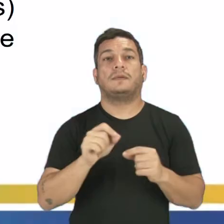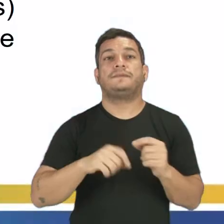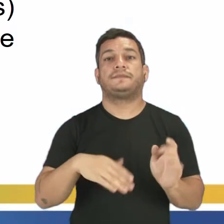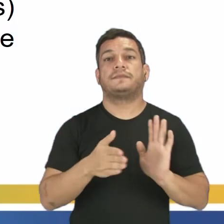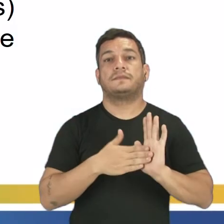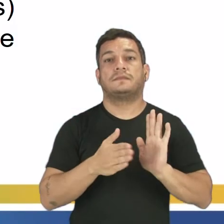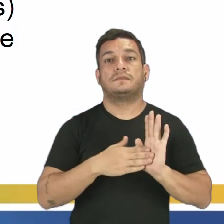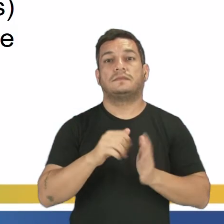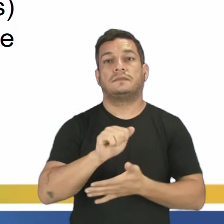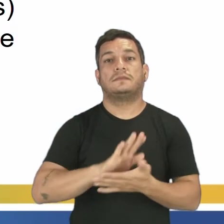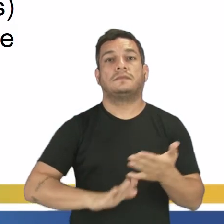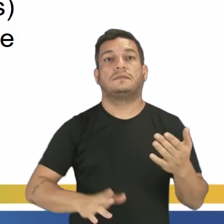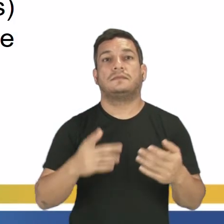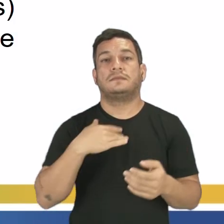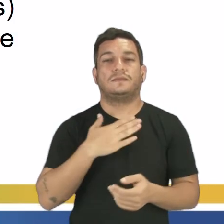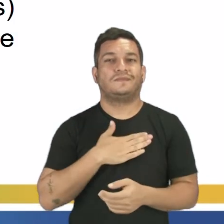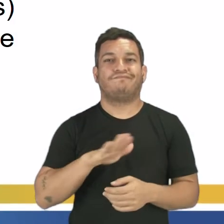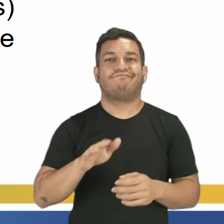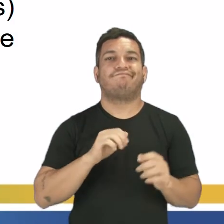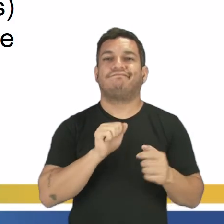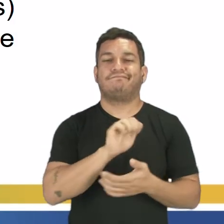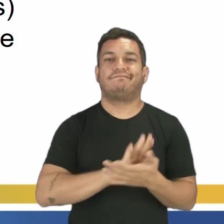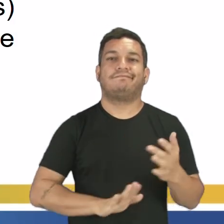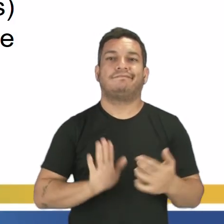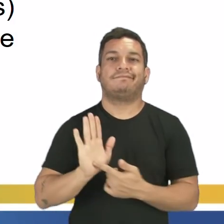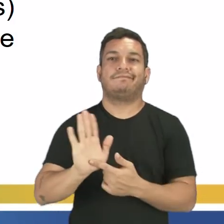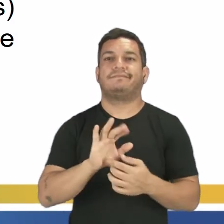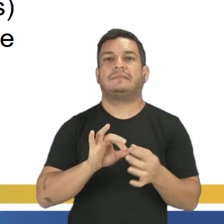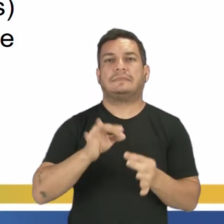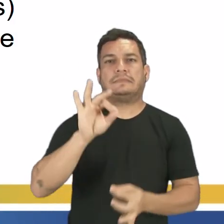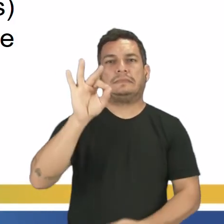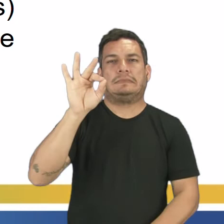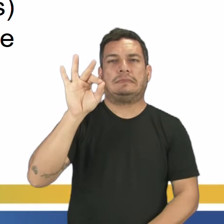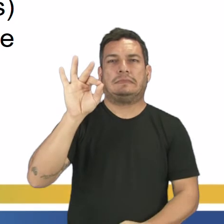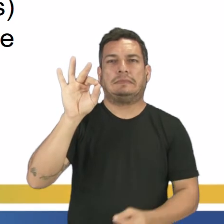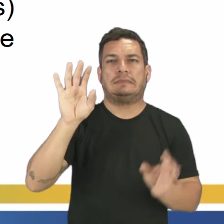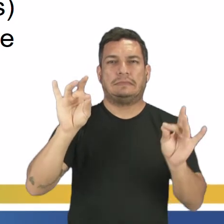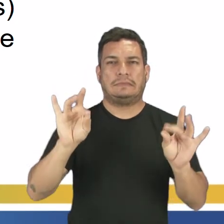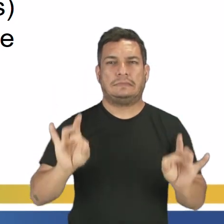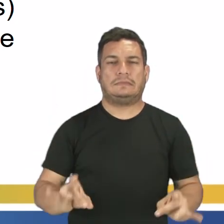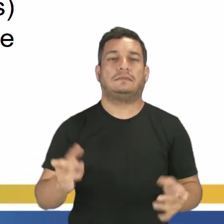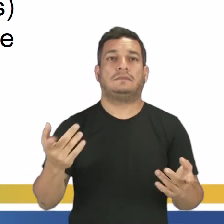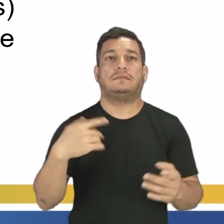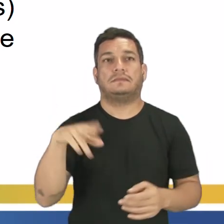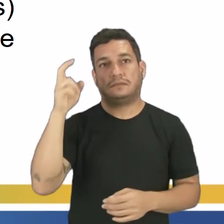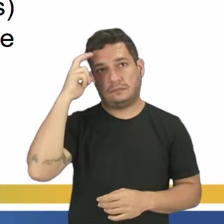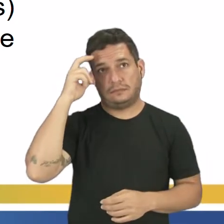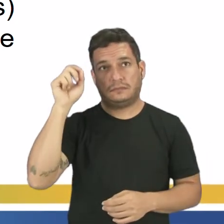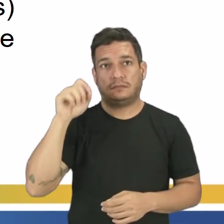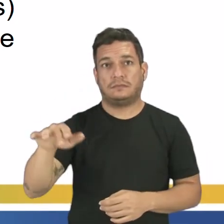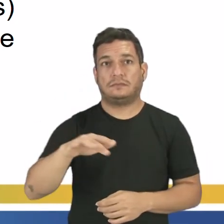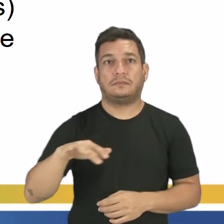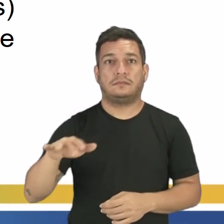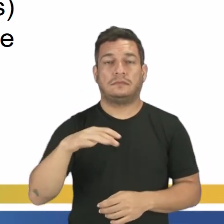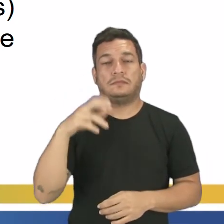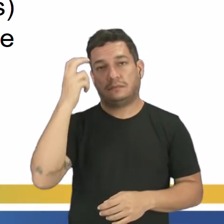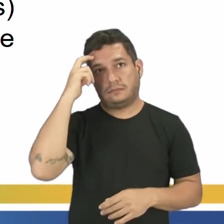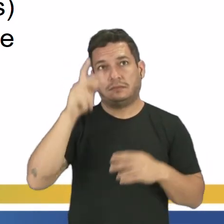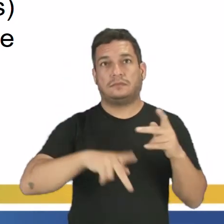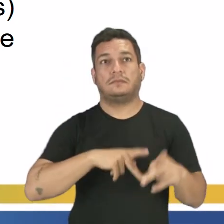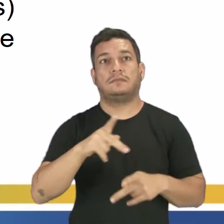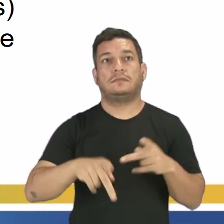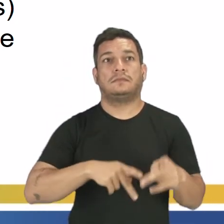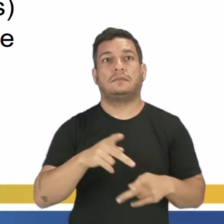uma proposta de atividade. Eu não gosto de dar atividade muito longa, de dar muitas atividades. Então, a cultura de massa e cultura